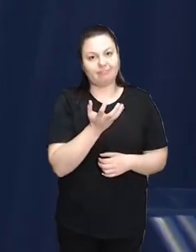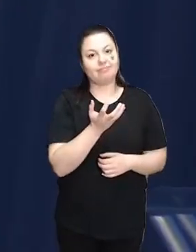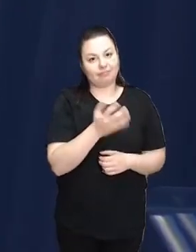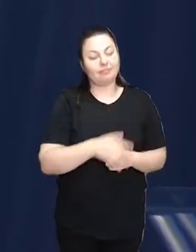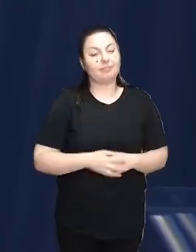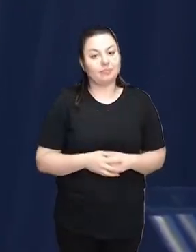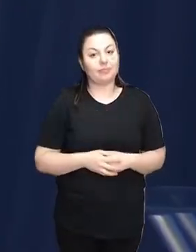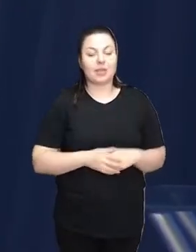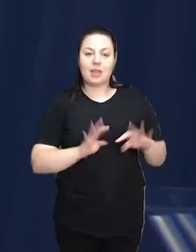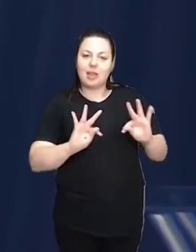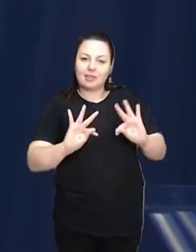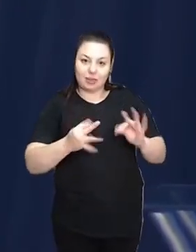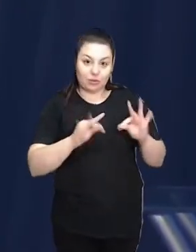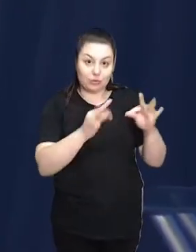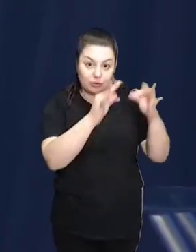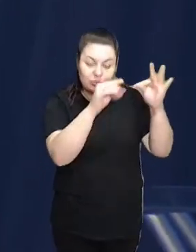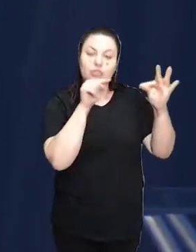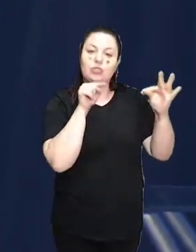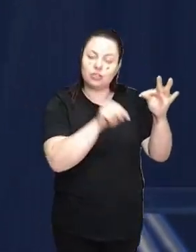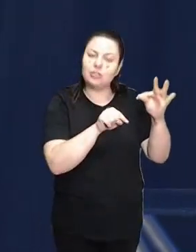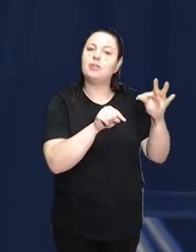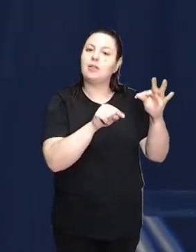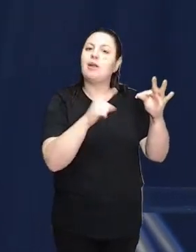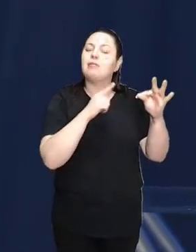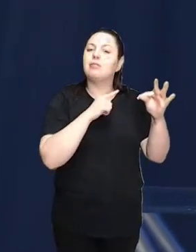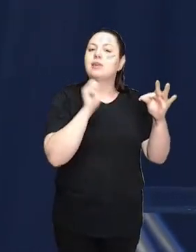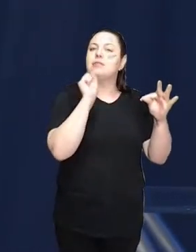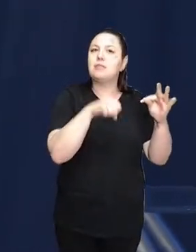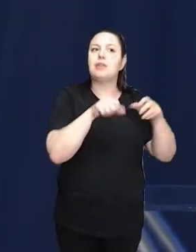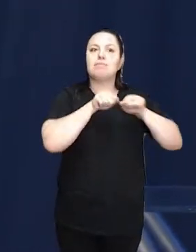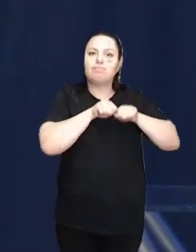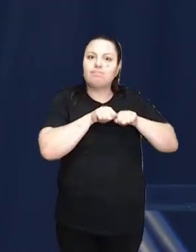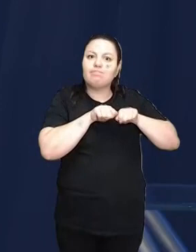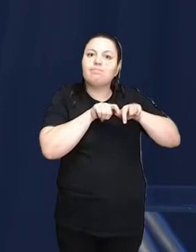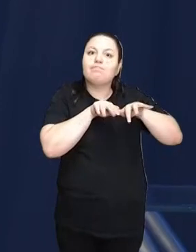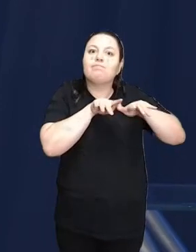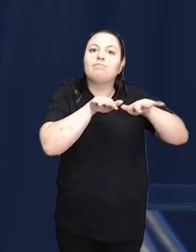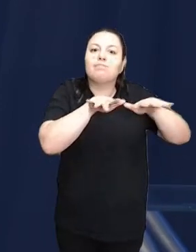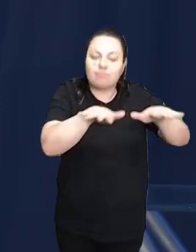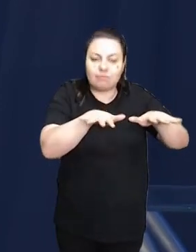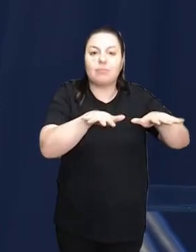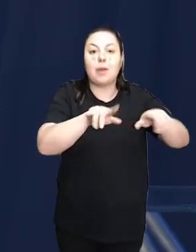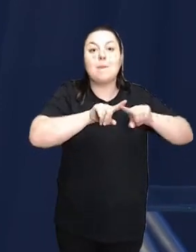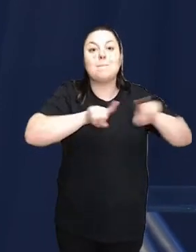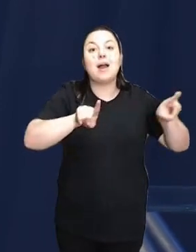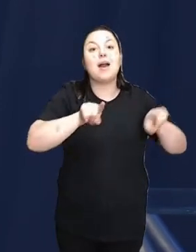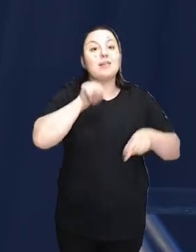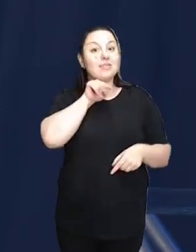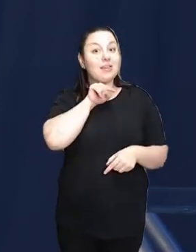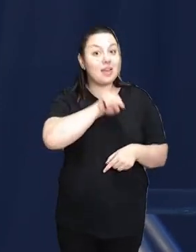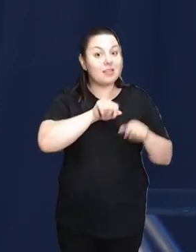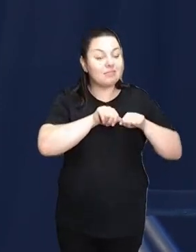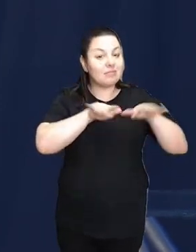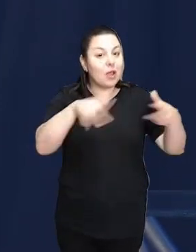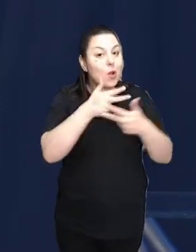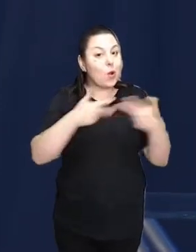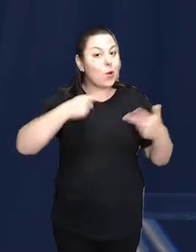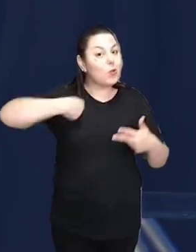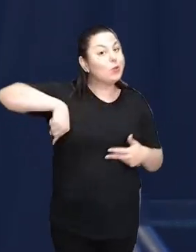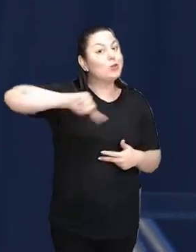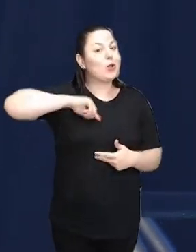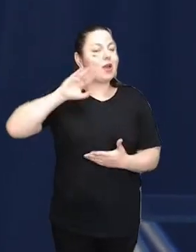tecnologia, ela expande o que a gente já vive, já acredita, né? Então, é muito mais sobre nós,